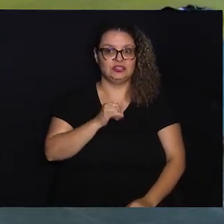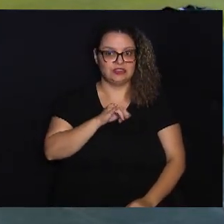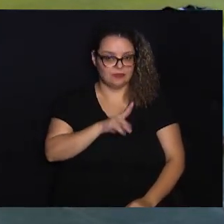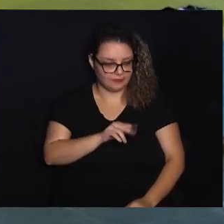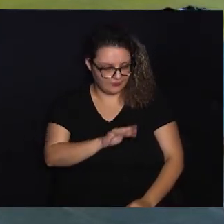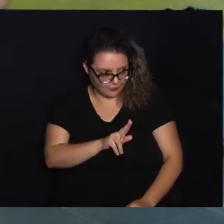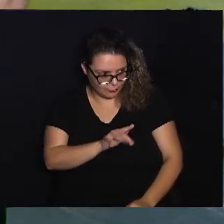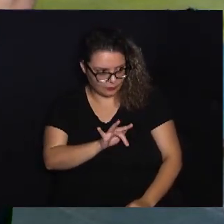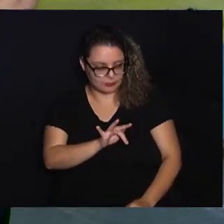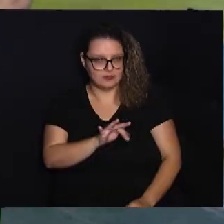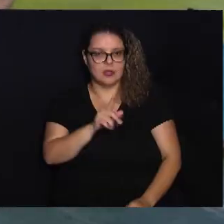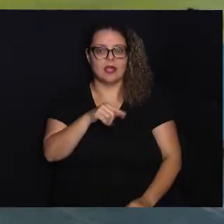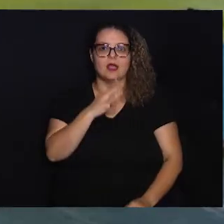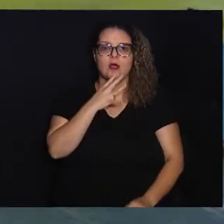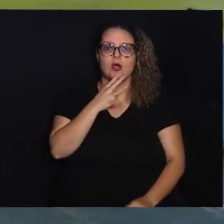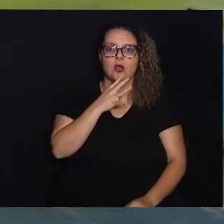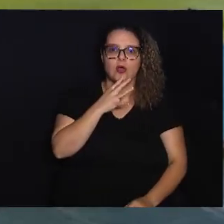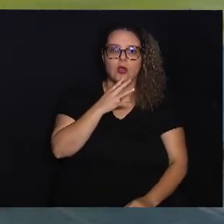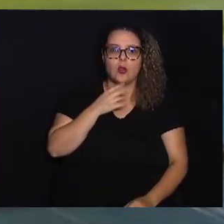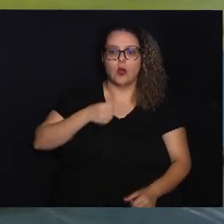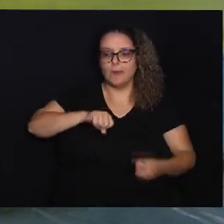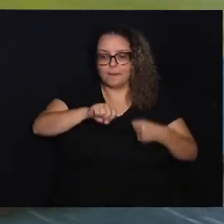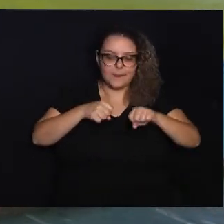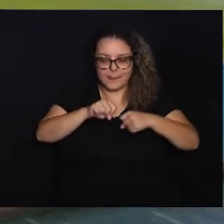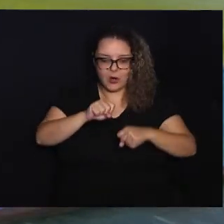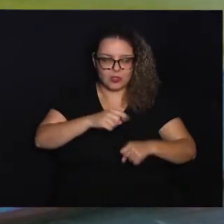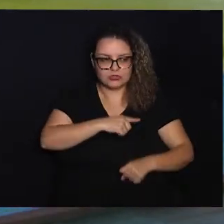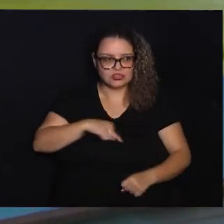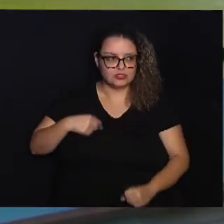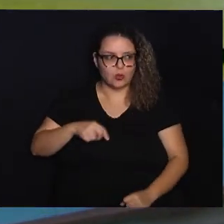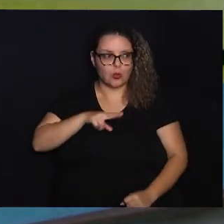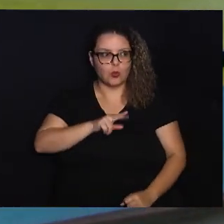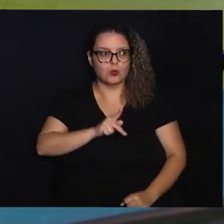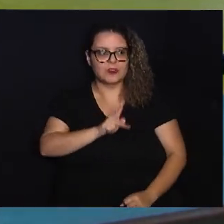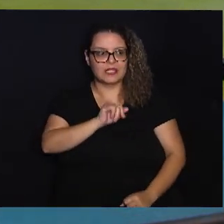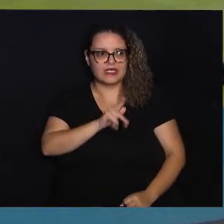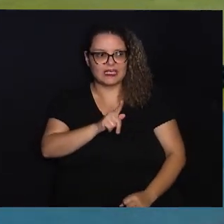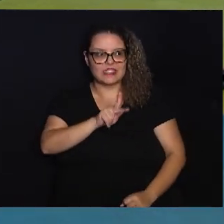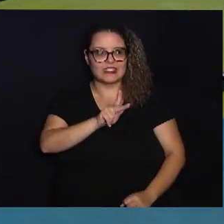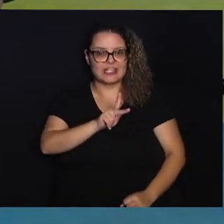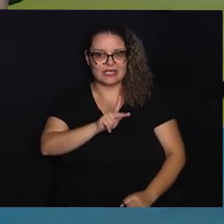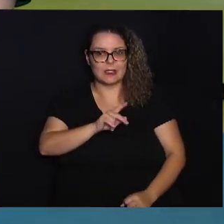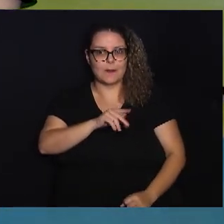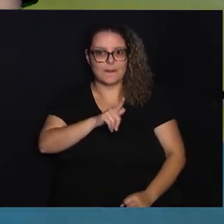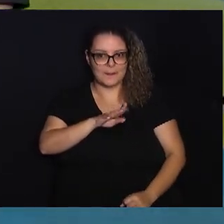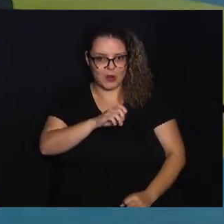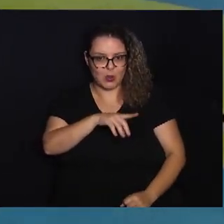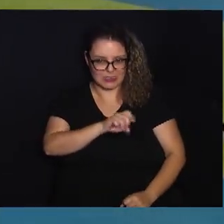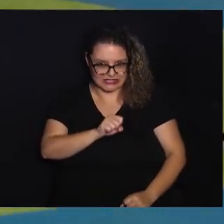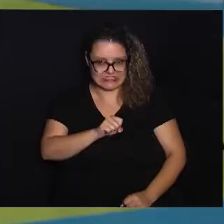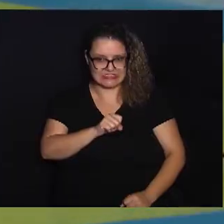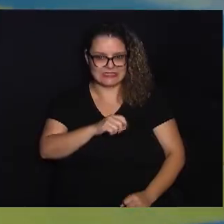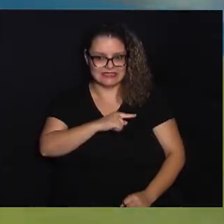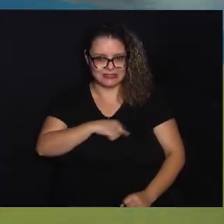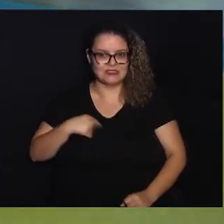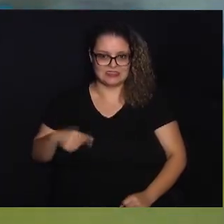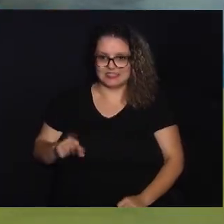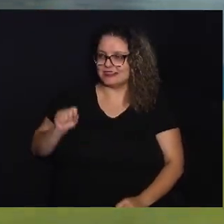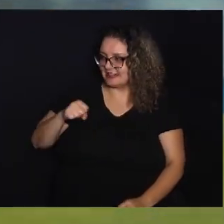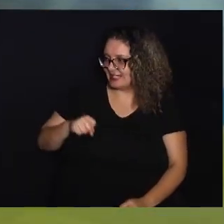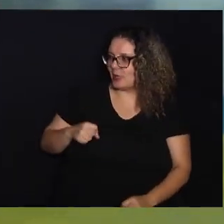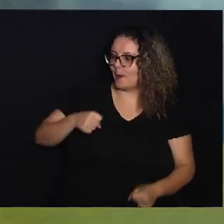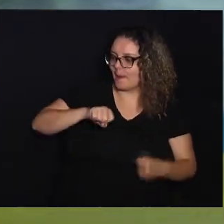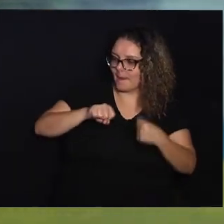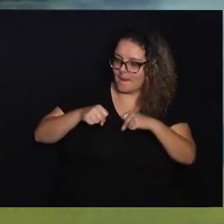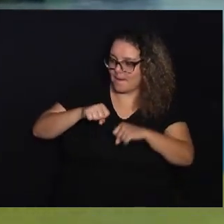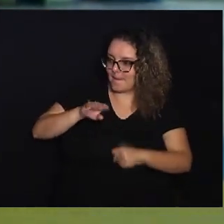1992. Shifu, o sandá também é muito conhecido como boxe chinês ou kickbox chinês, é isso mesmo? O sandá já foi